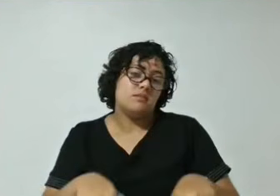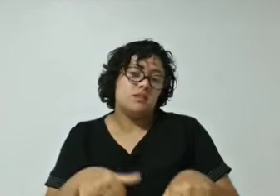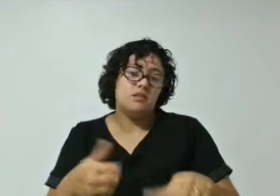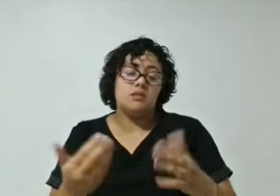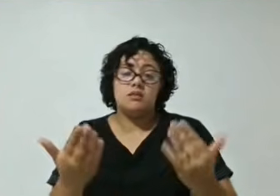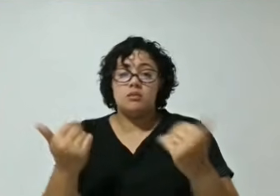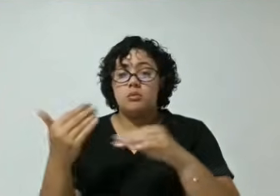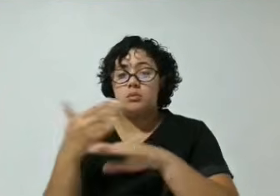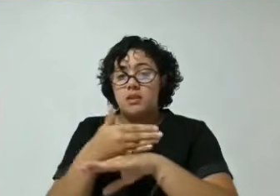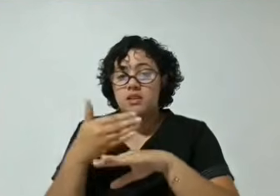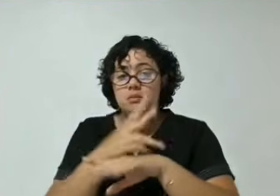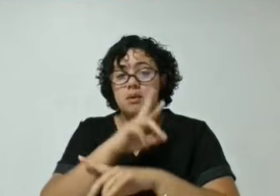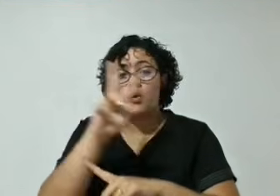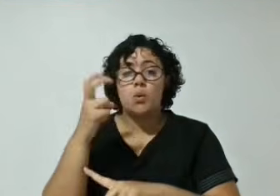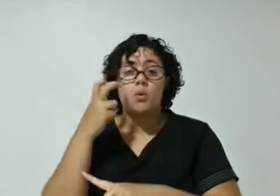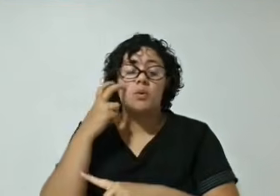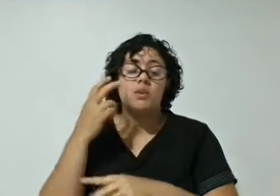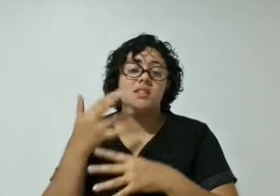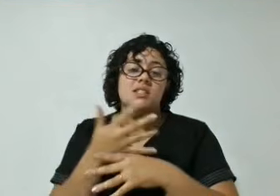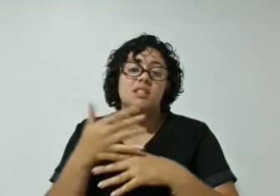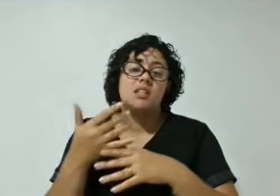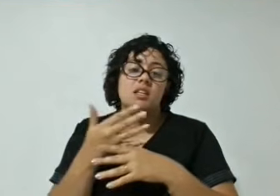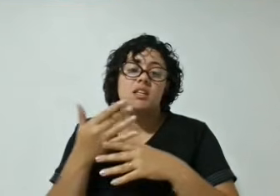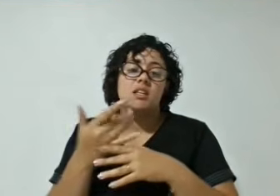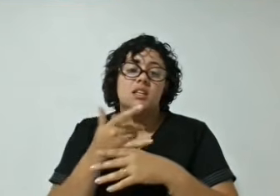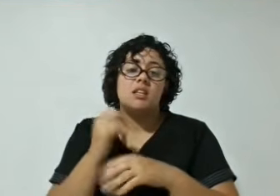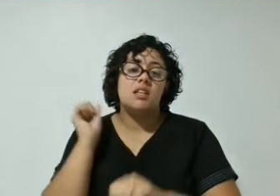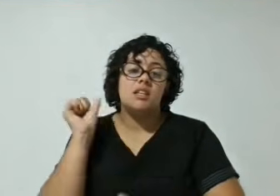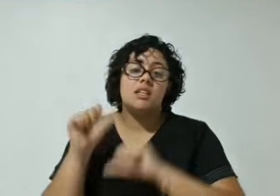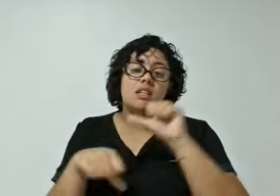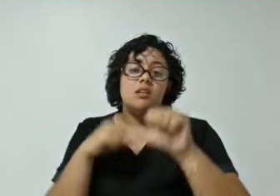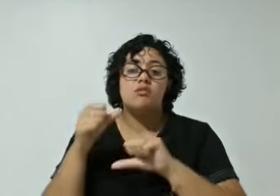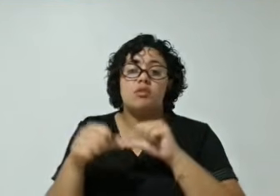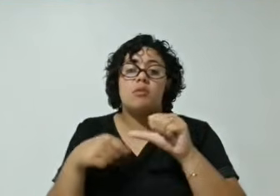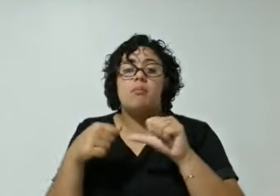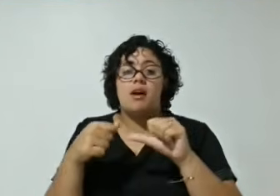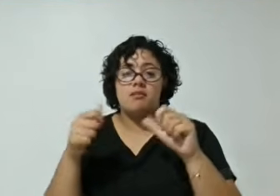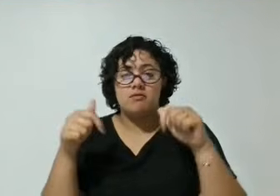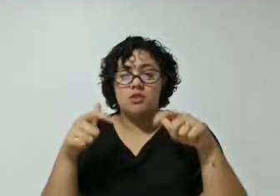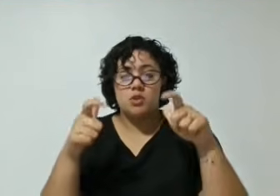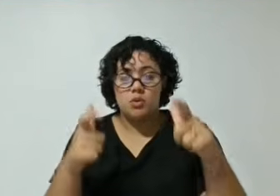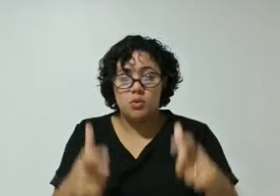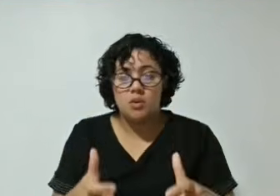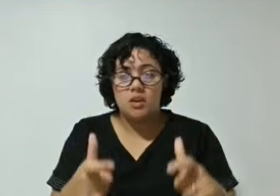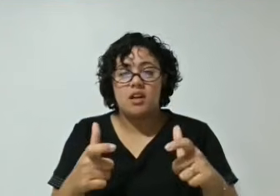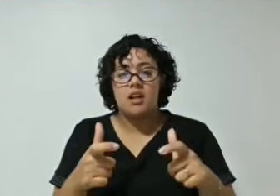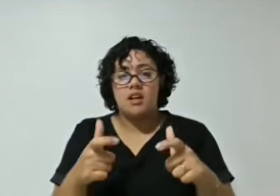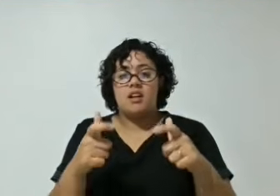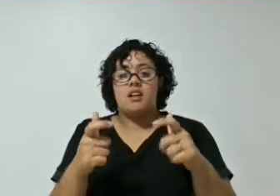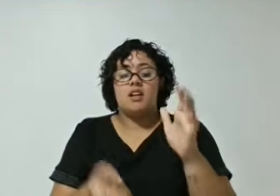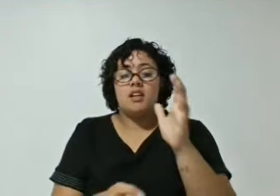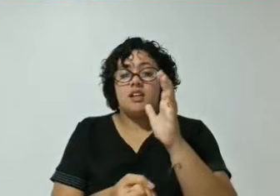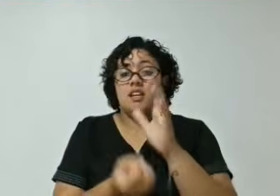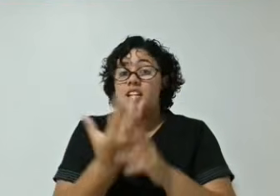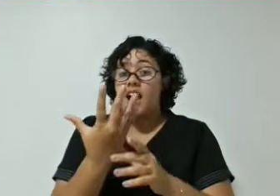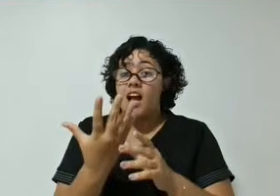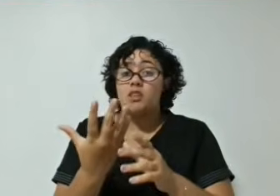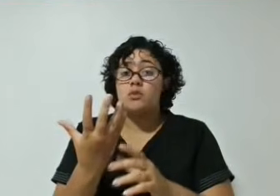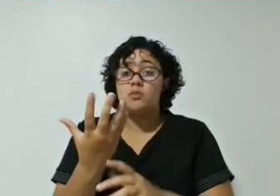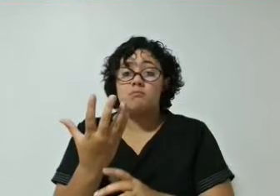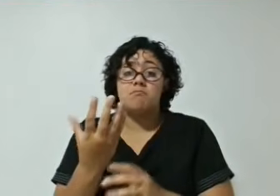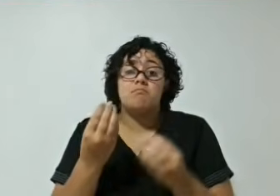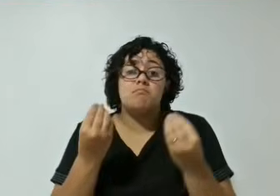cidade e fazer com que os espaços que foram construídos pela vontade popular continuem sendo geridos, continuem